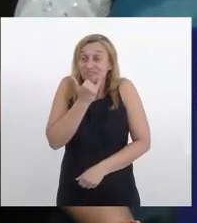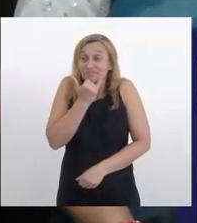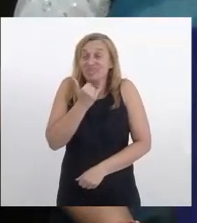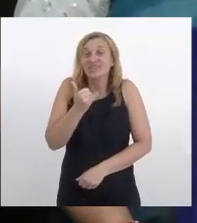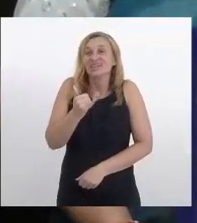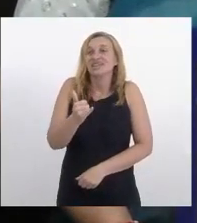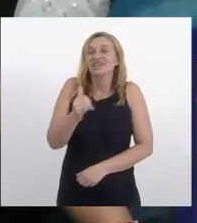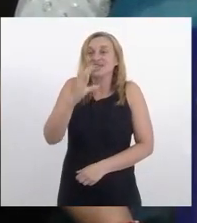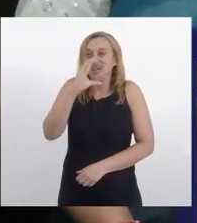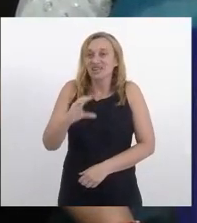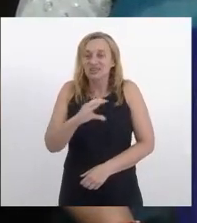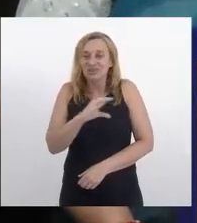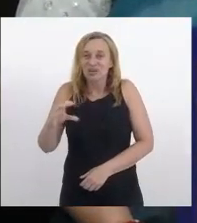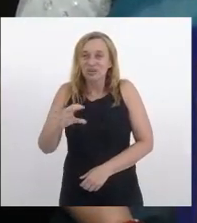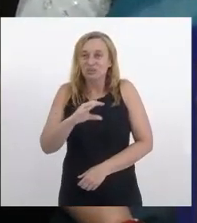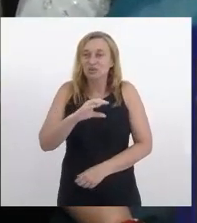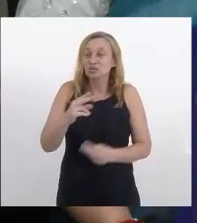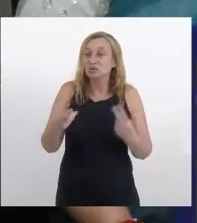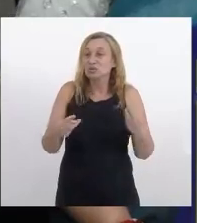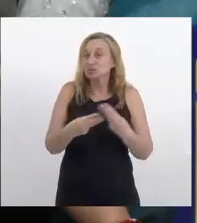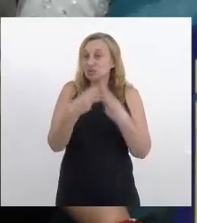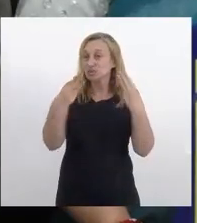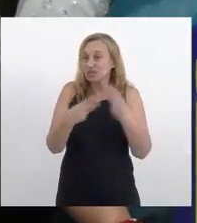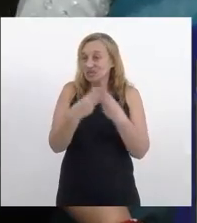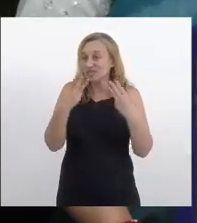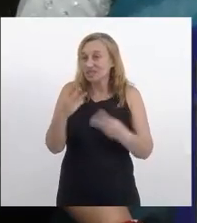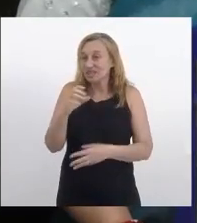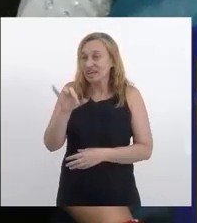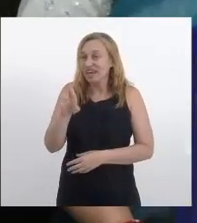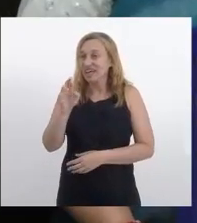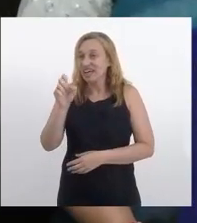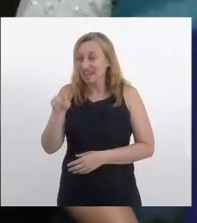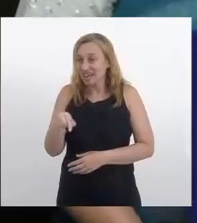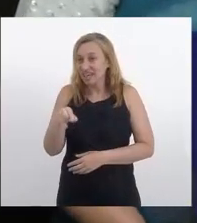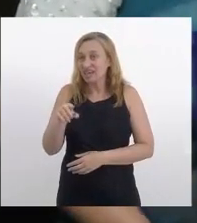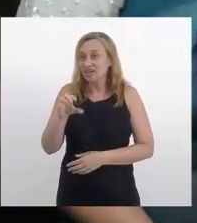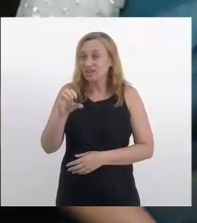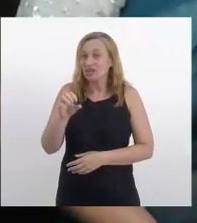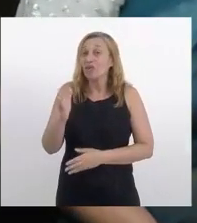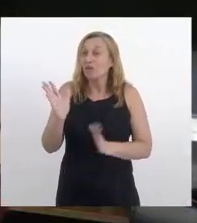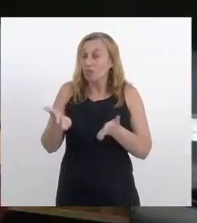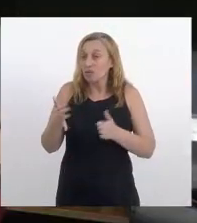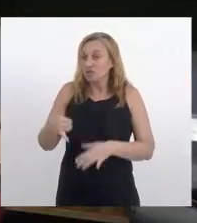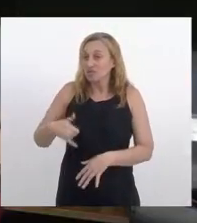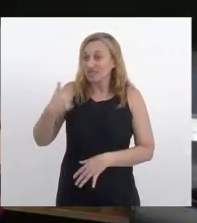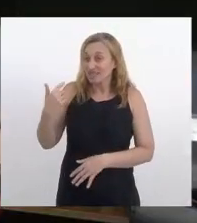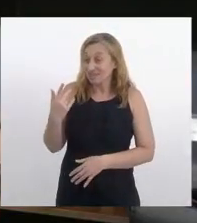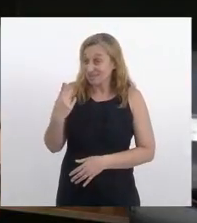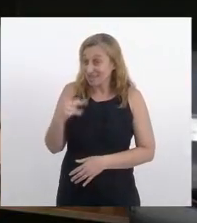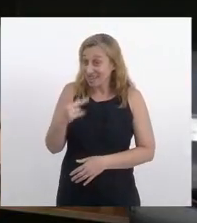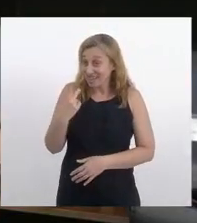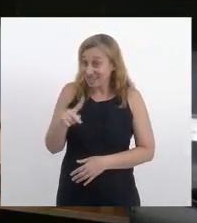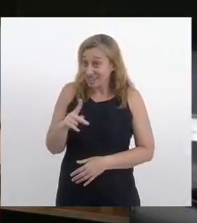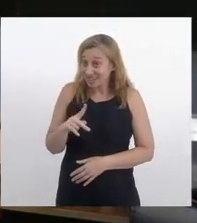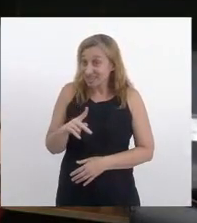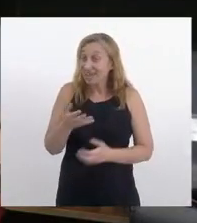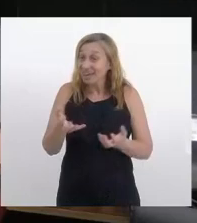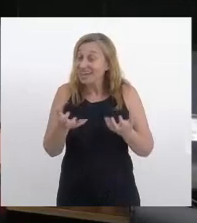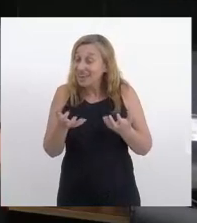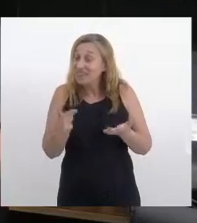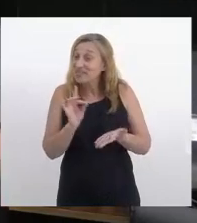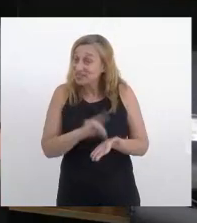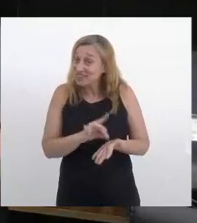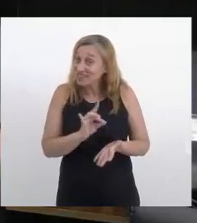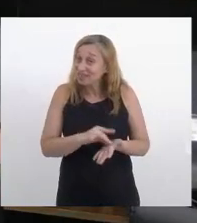católico-judaico, que se chama Henri Sobel. Hoje seria aniversário de seu falecimento. Quero